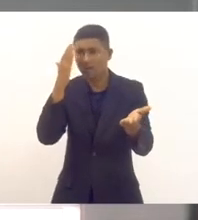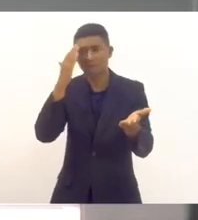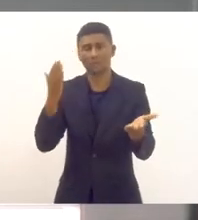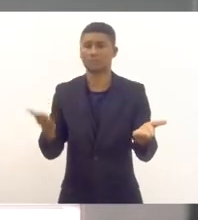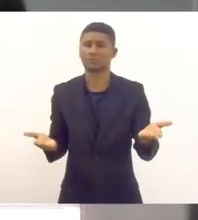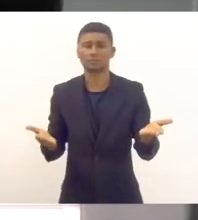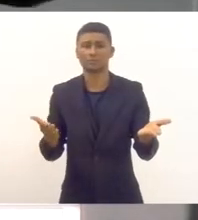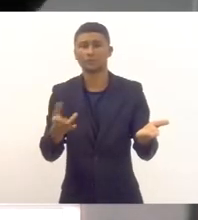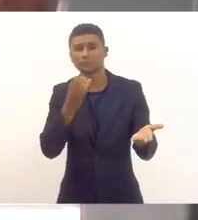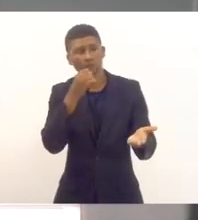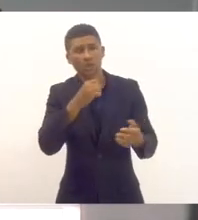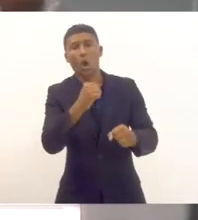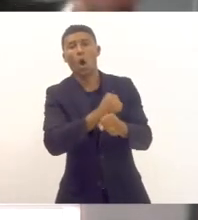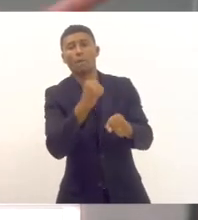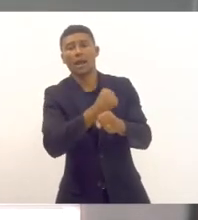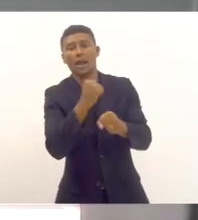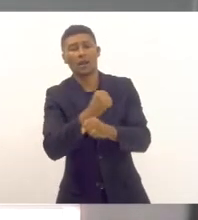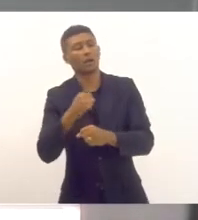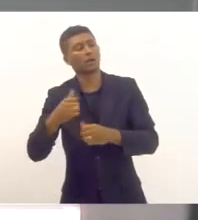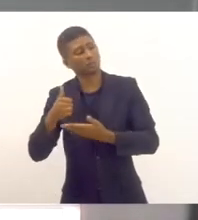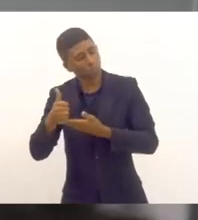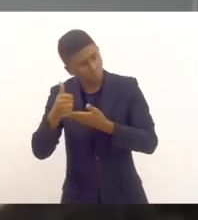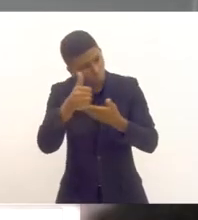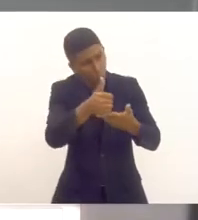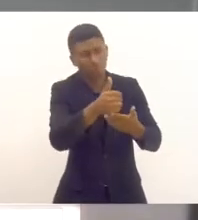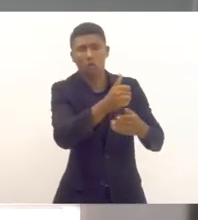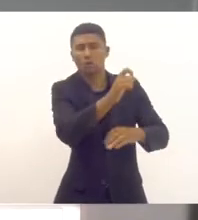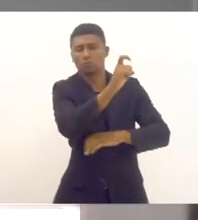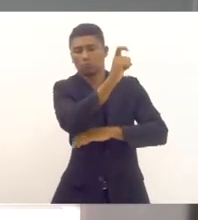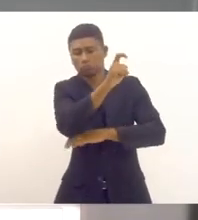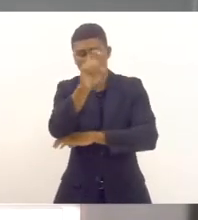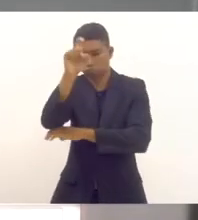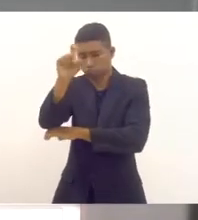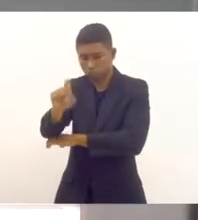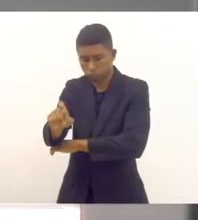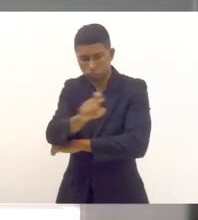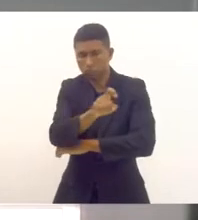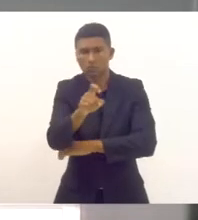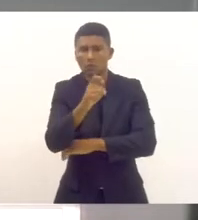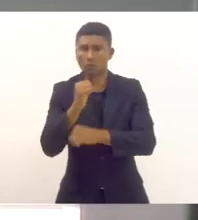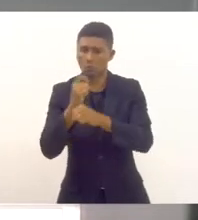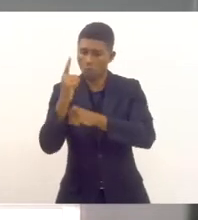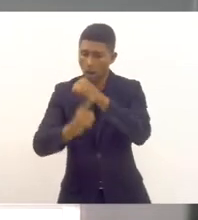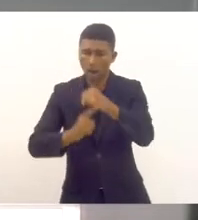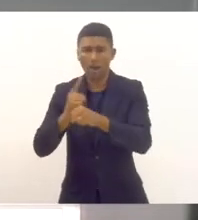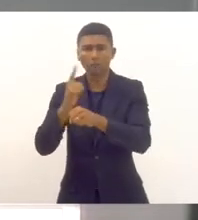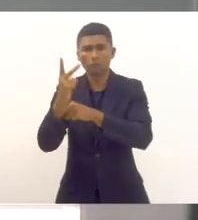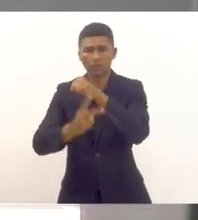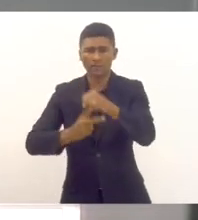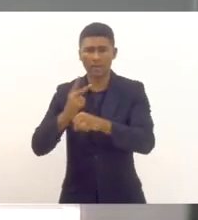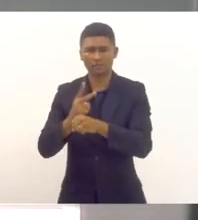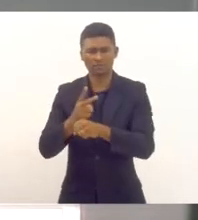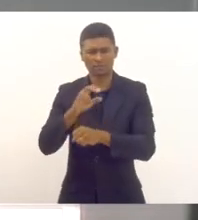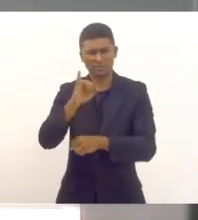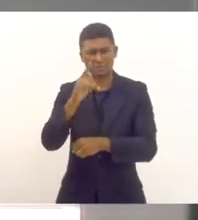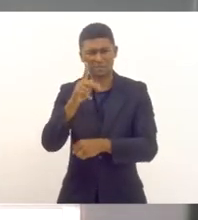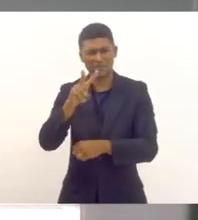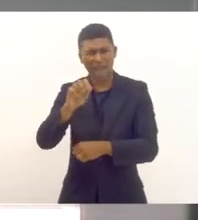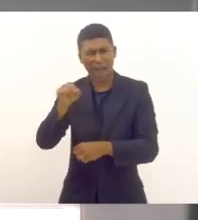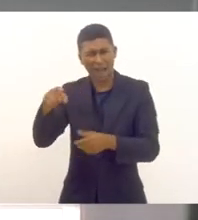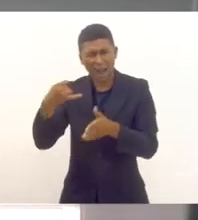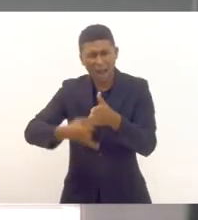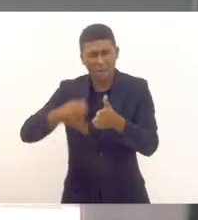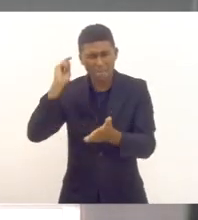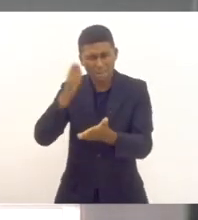equipamento para uma obra, ele fica 1 ano, 2 anos. Então, não tem sentido cobrar IPVA desse equipamento.